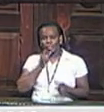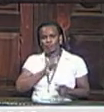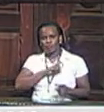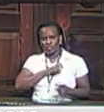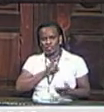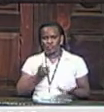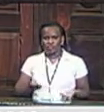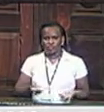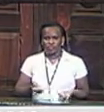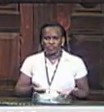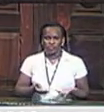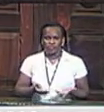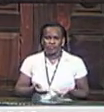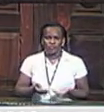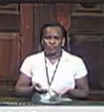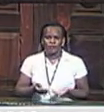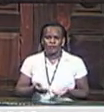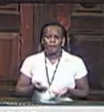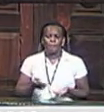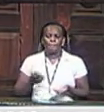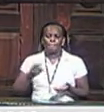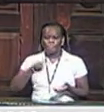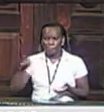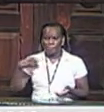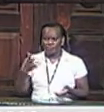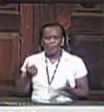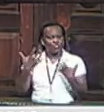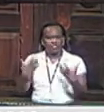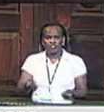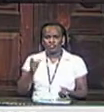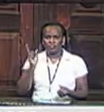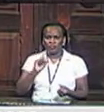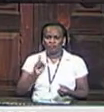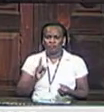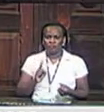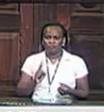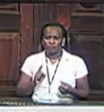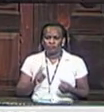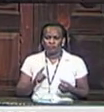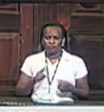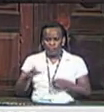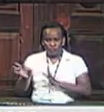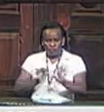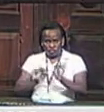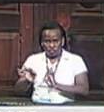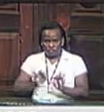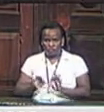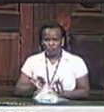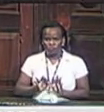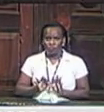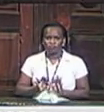gosto. Nós seríamos contra esse projeto